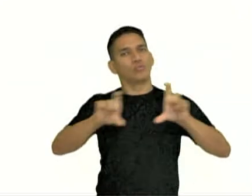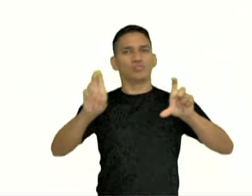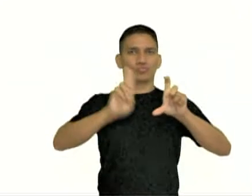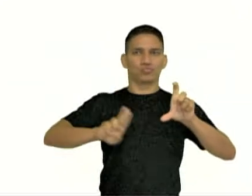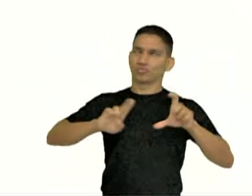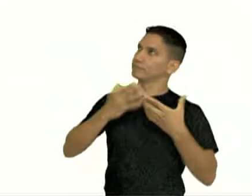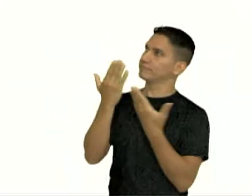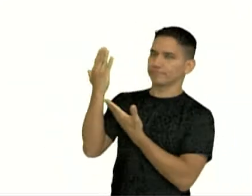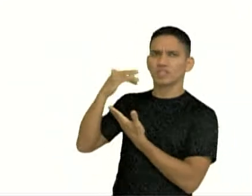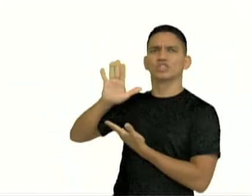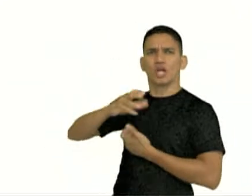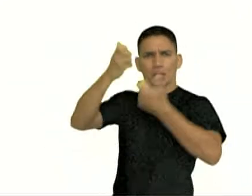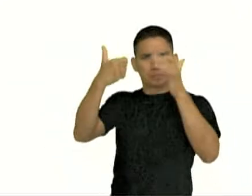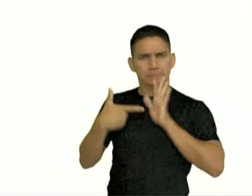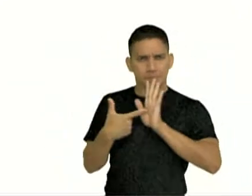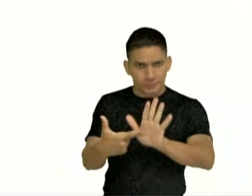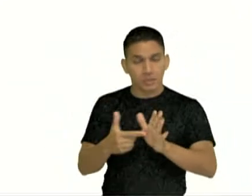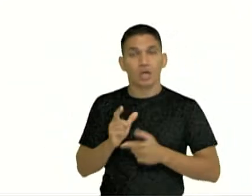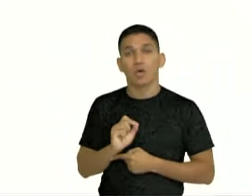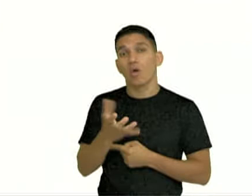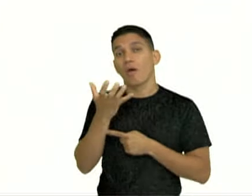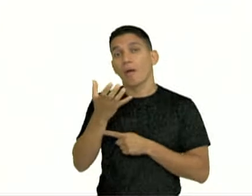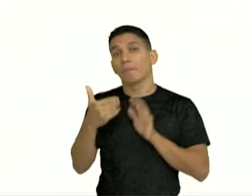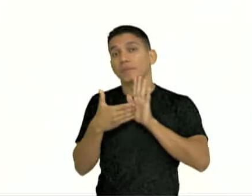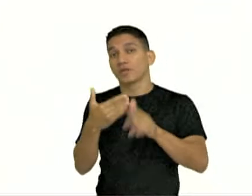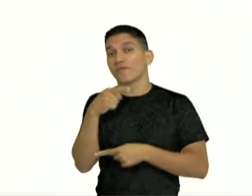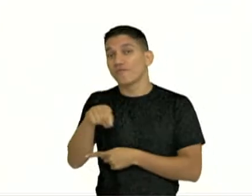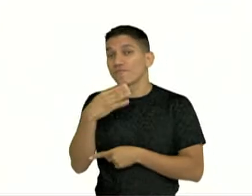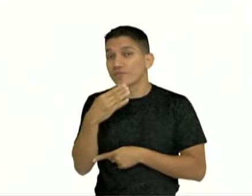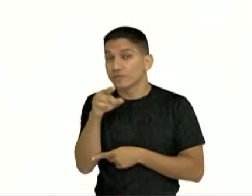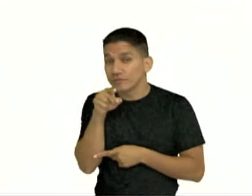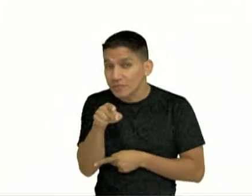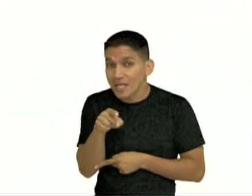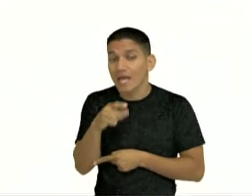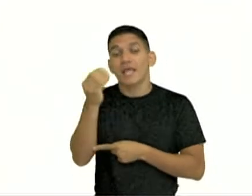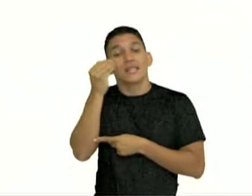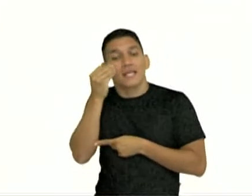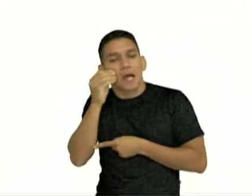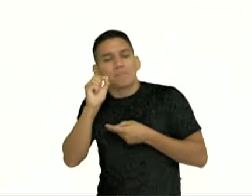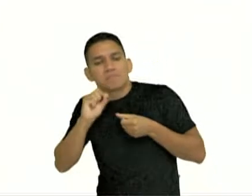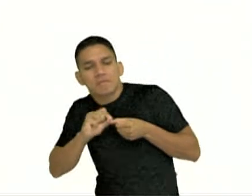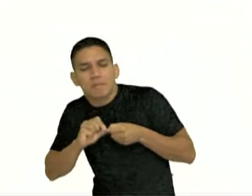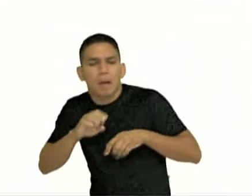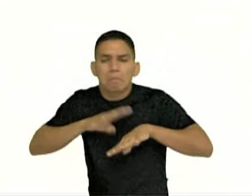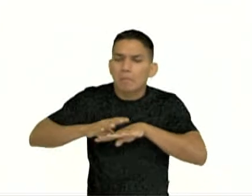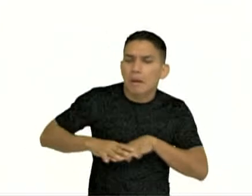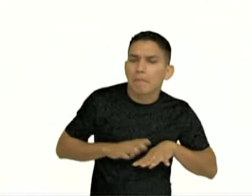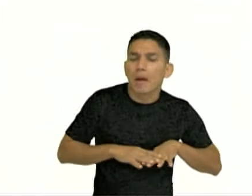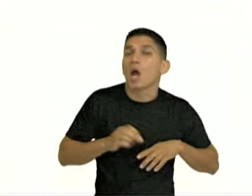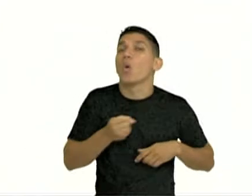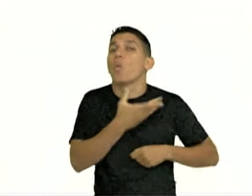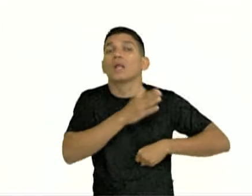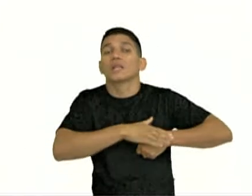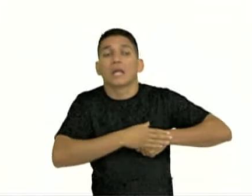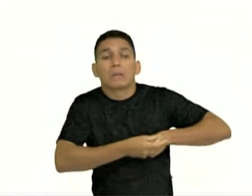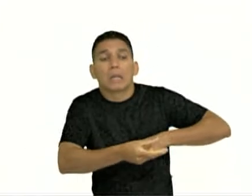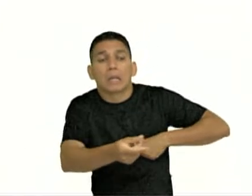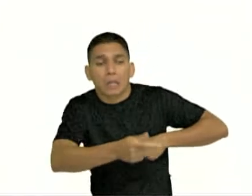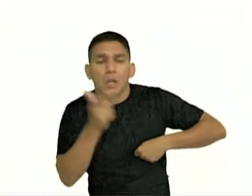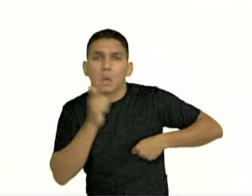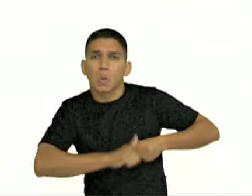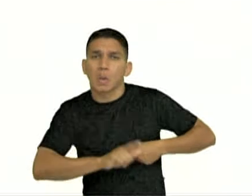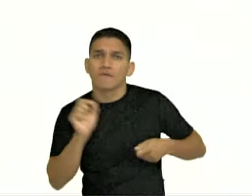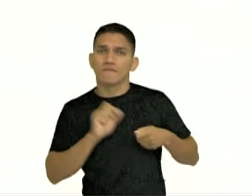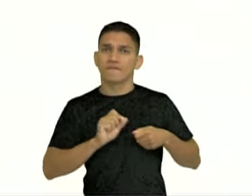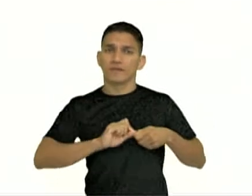de falar, eu quero que vocês tentem resolvam ali e estimem quanto tempo seria necessário que